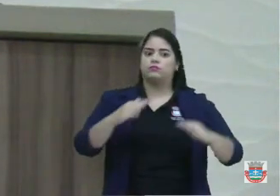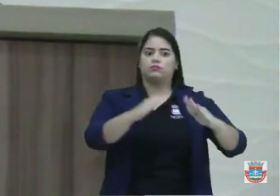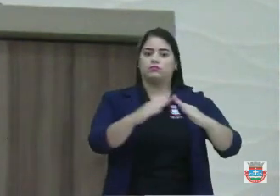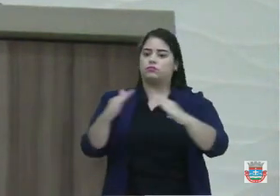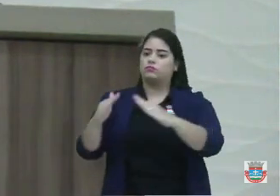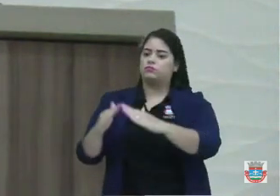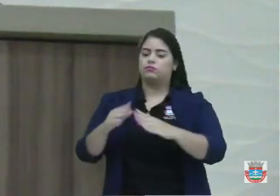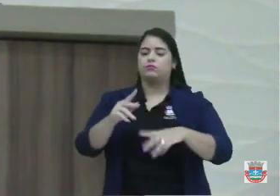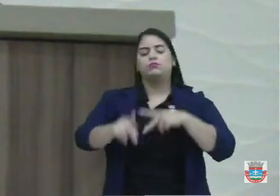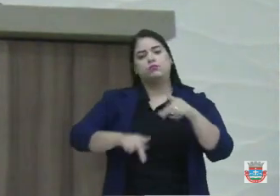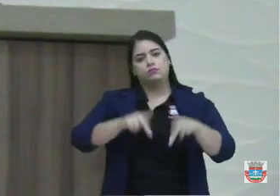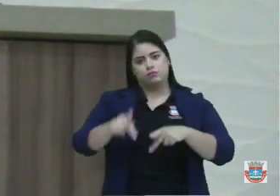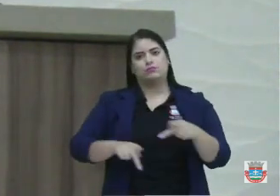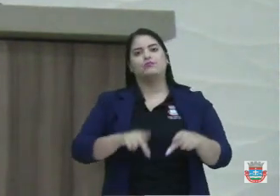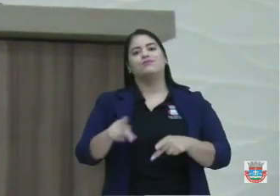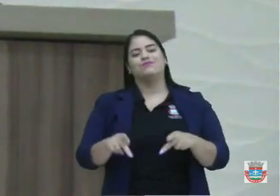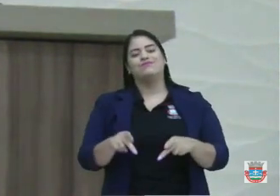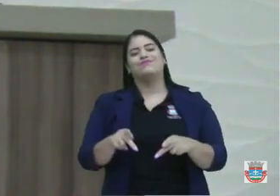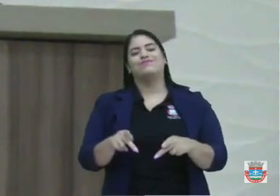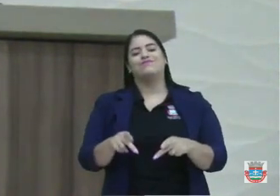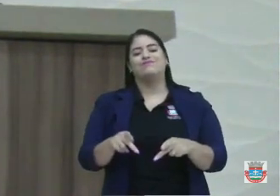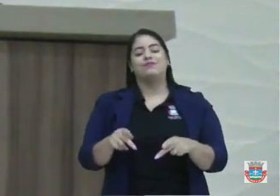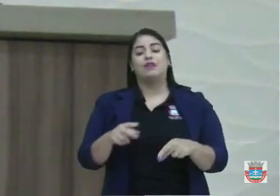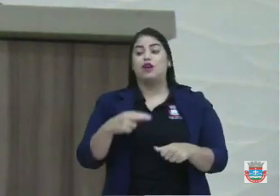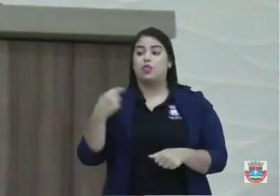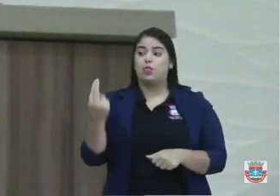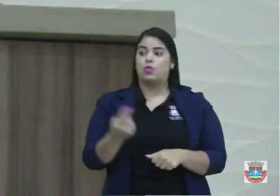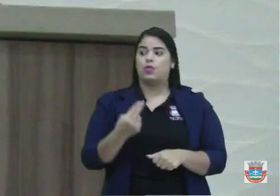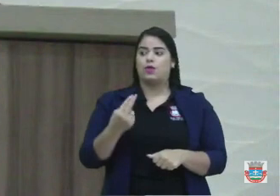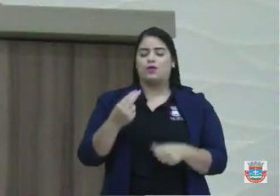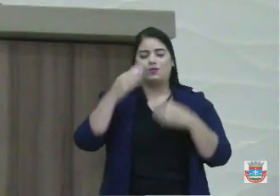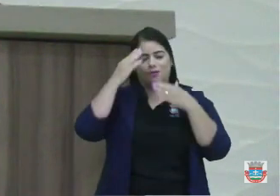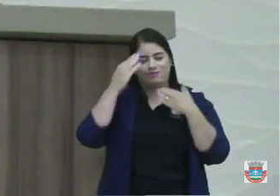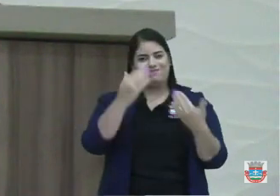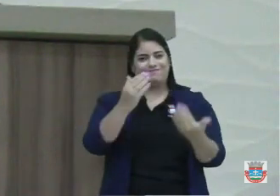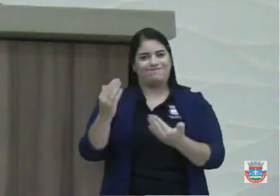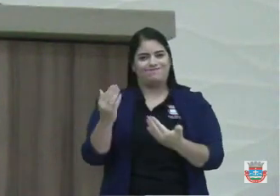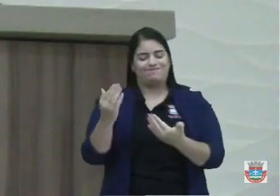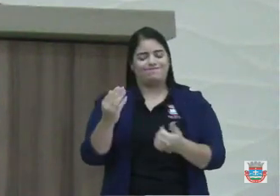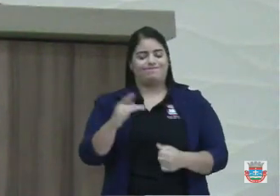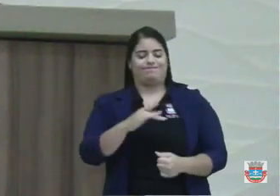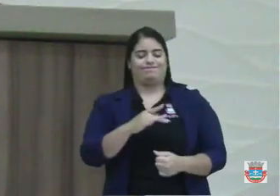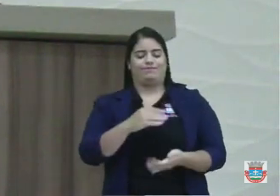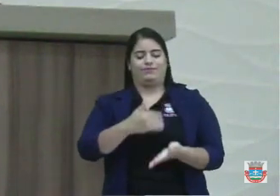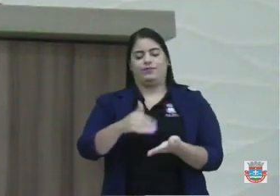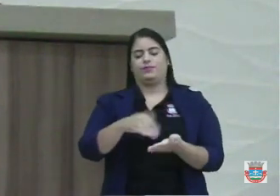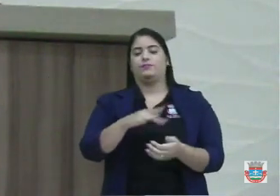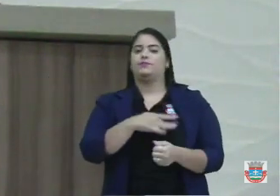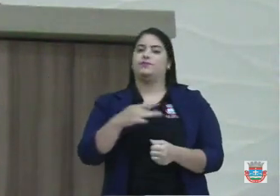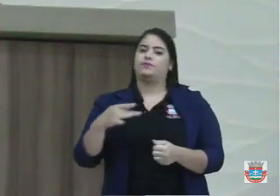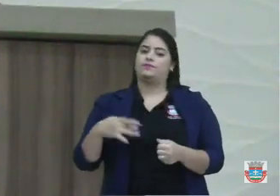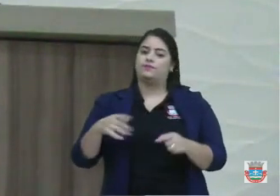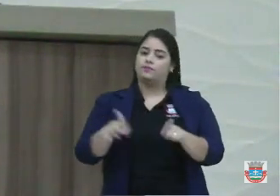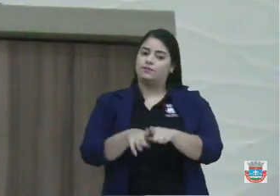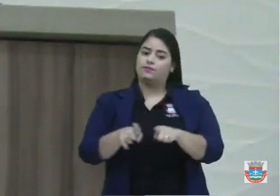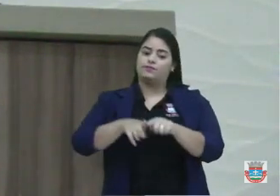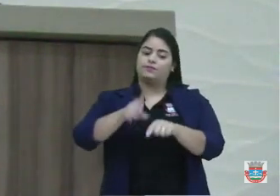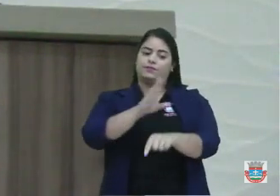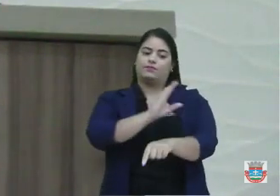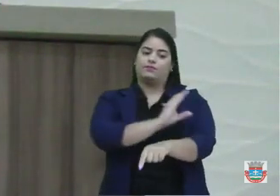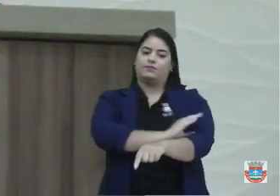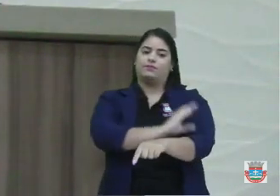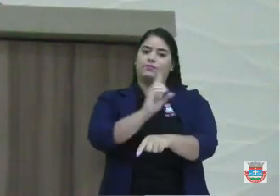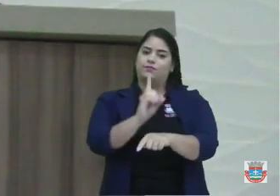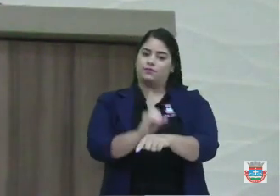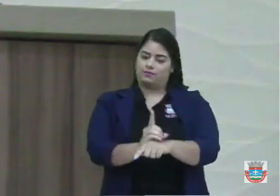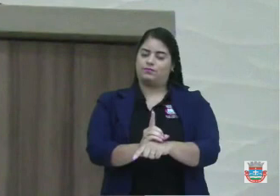aí o resultado. Aí a gente agradece a secretária de saúde também pelo seu trabalho, Michele, que é a coordenadora de